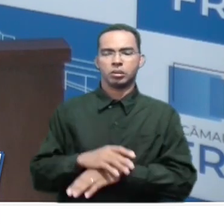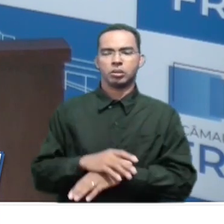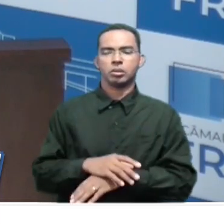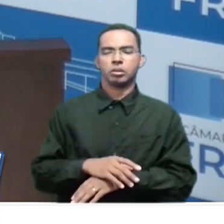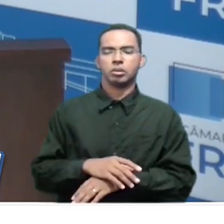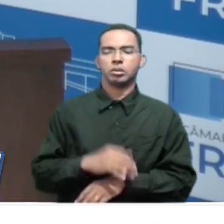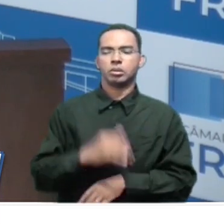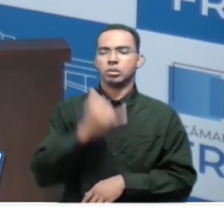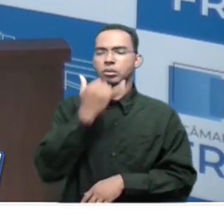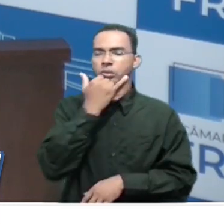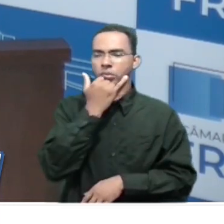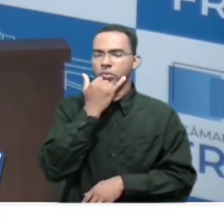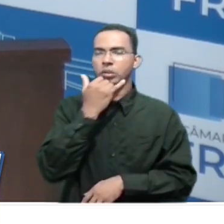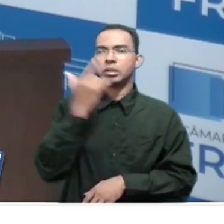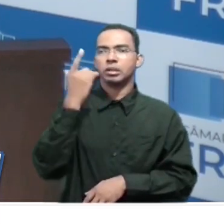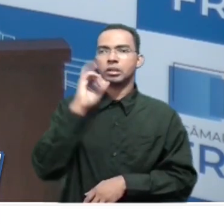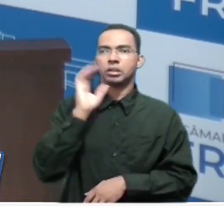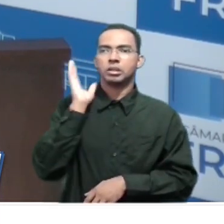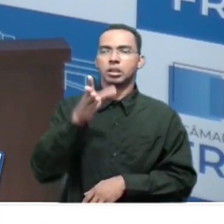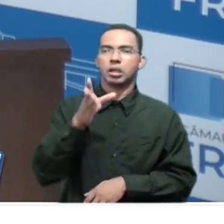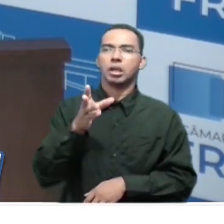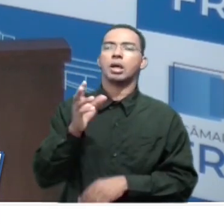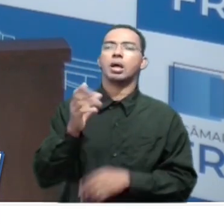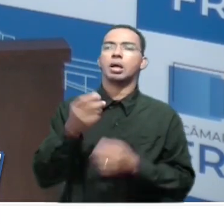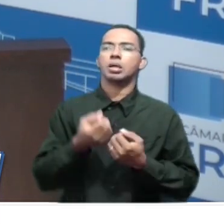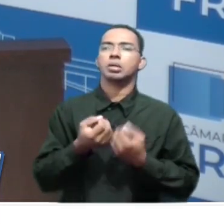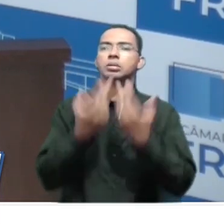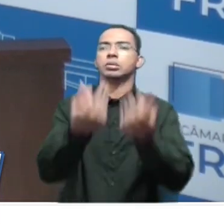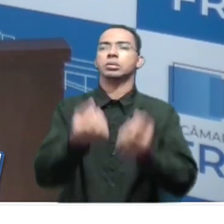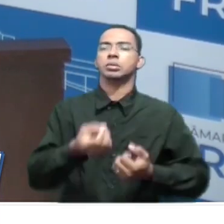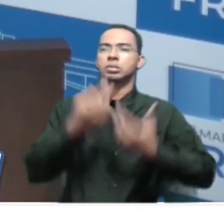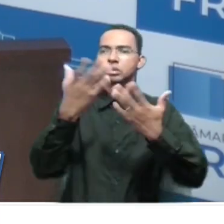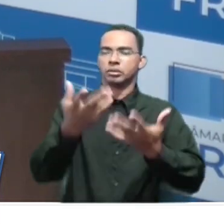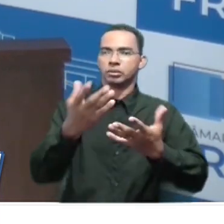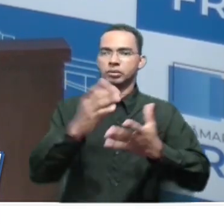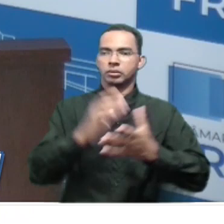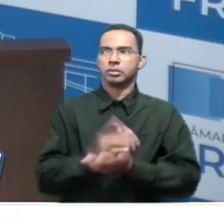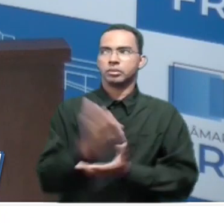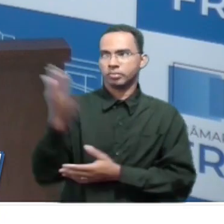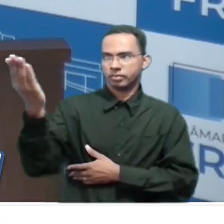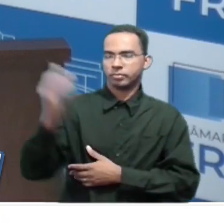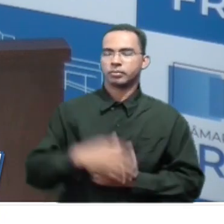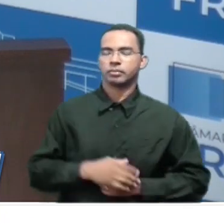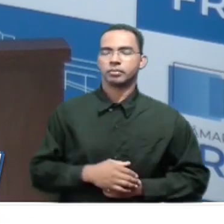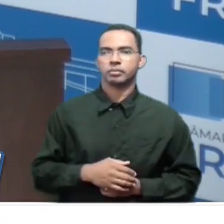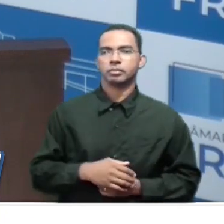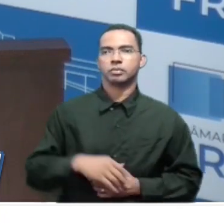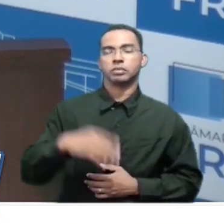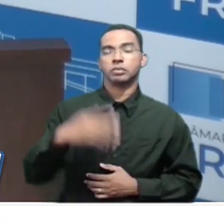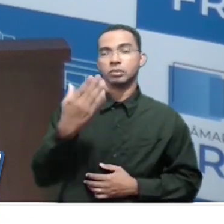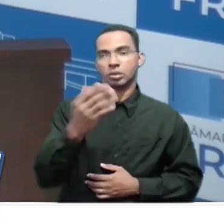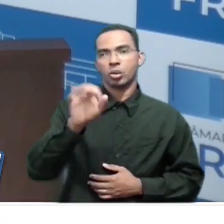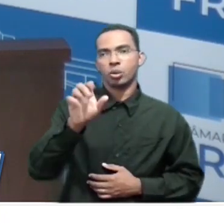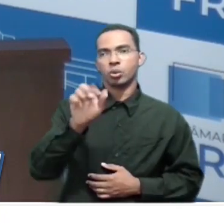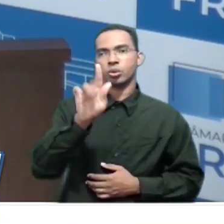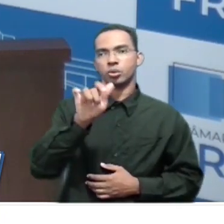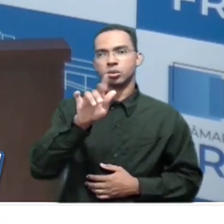desculpa daqueles que já se manifestaram. Pode falar. Jorginho, vamos